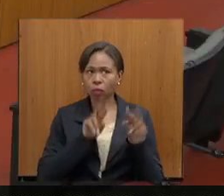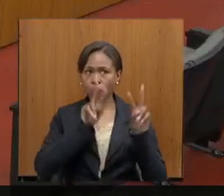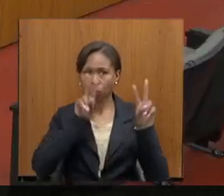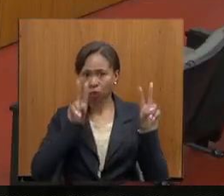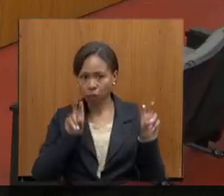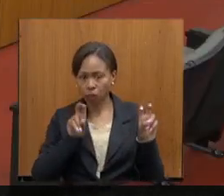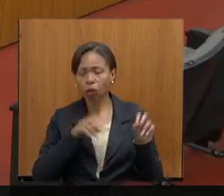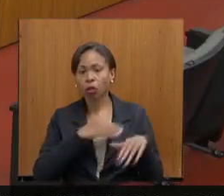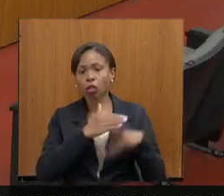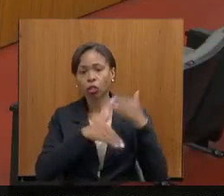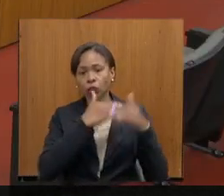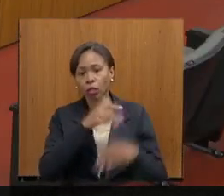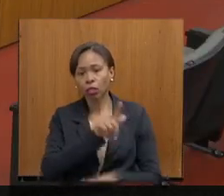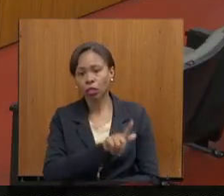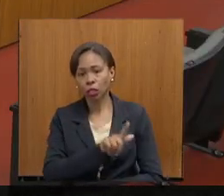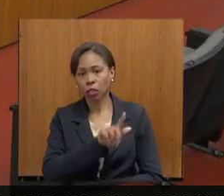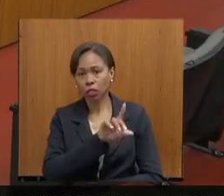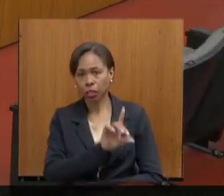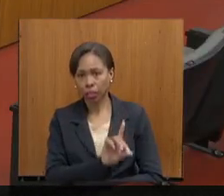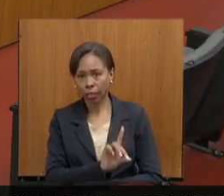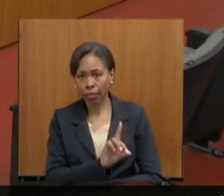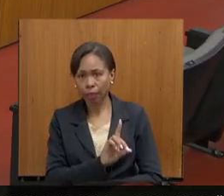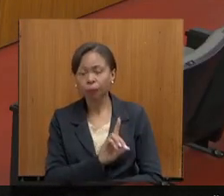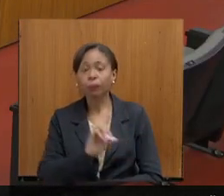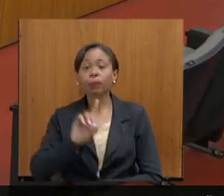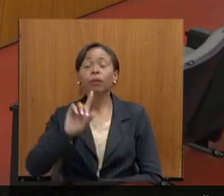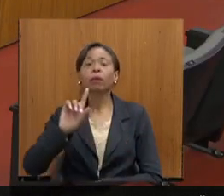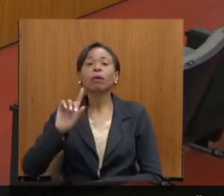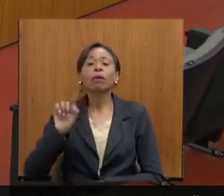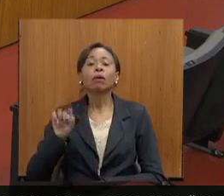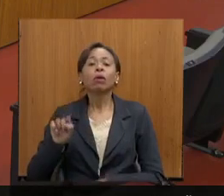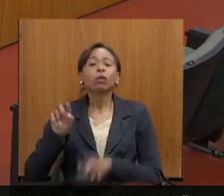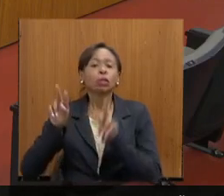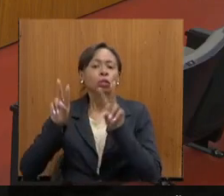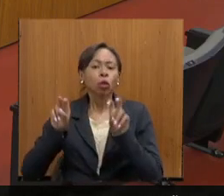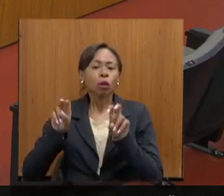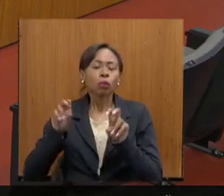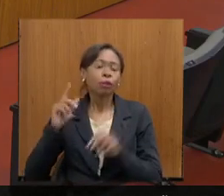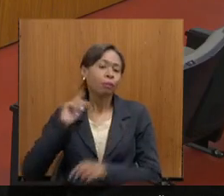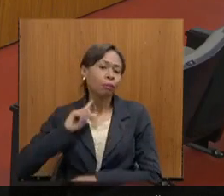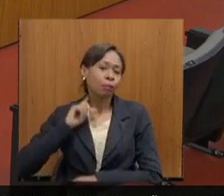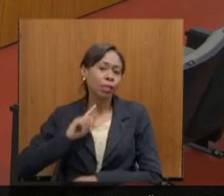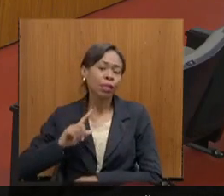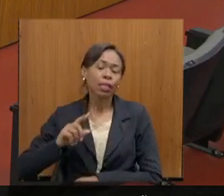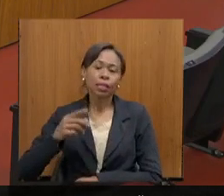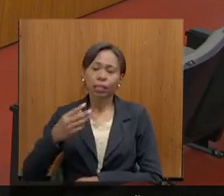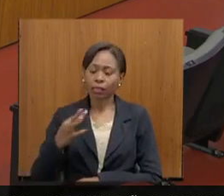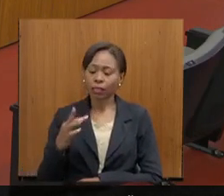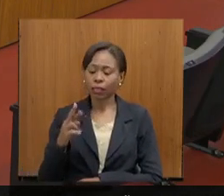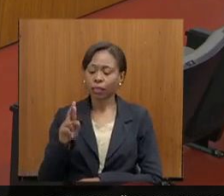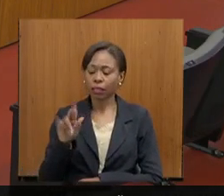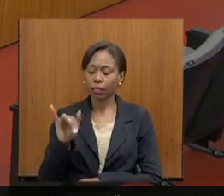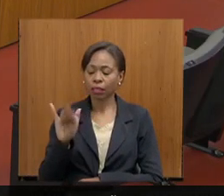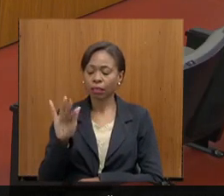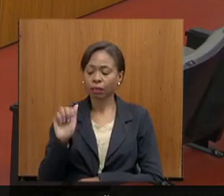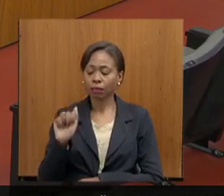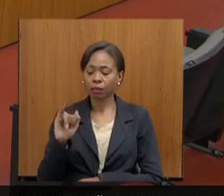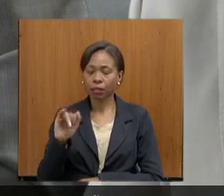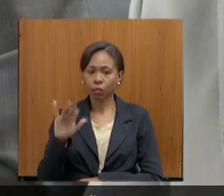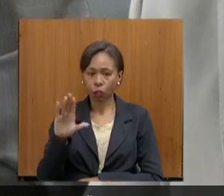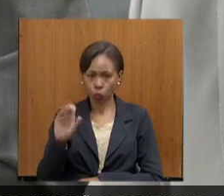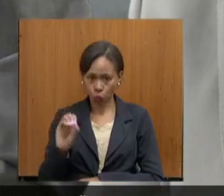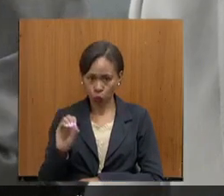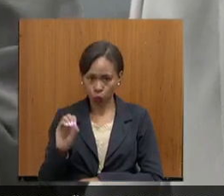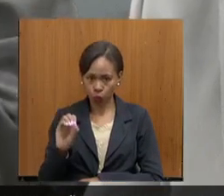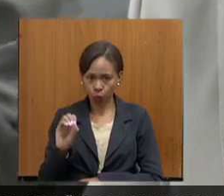na GD sobre o Minas trifásico ele é de fato a as regras